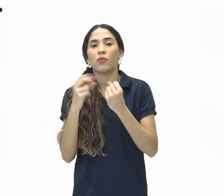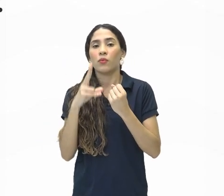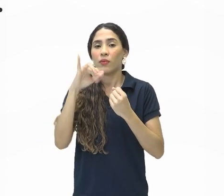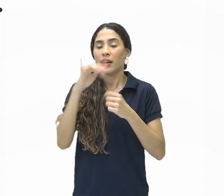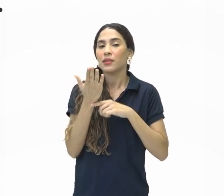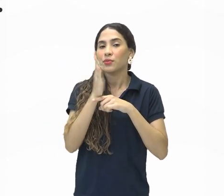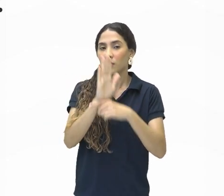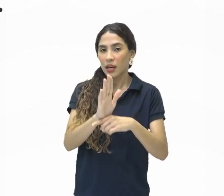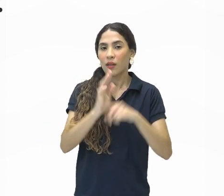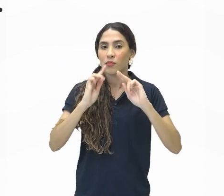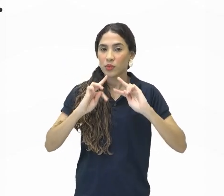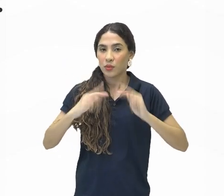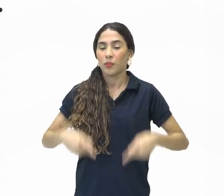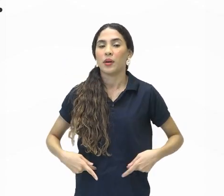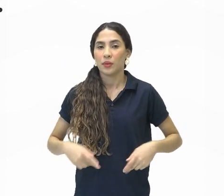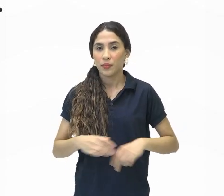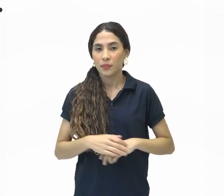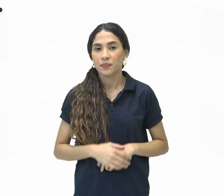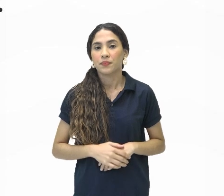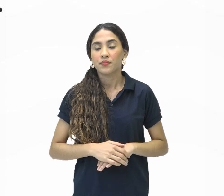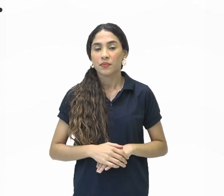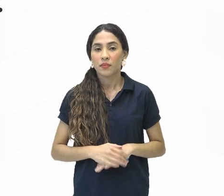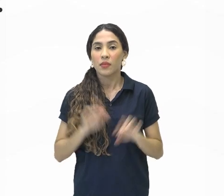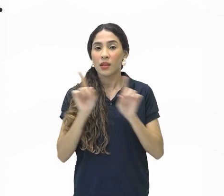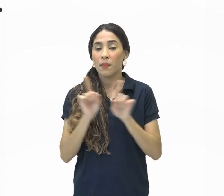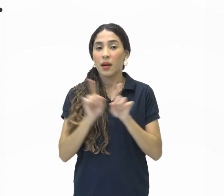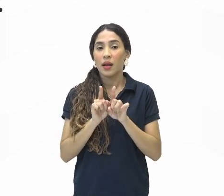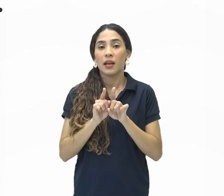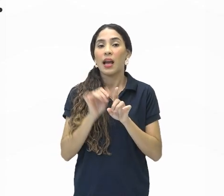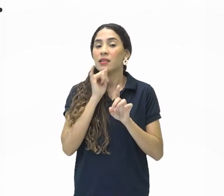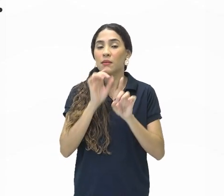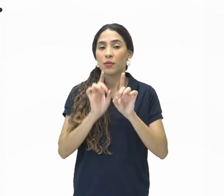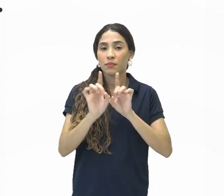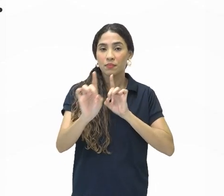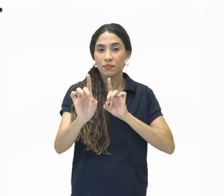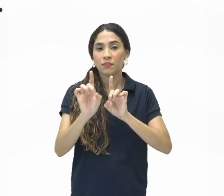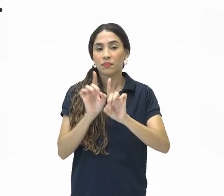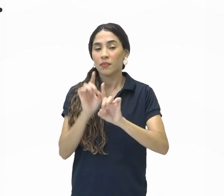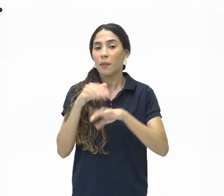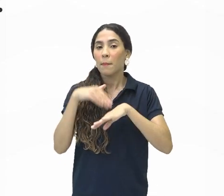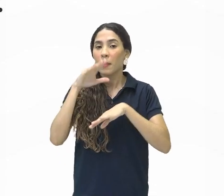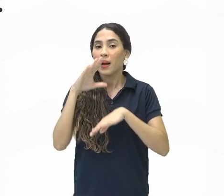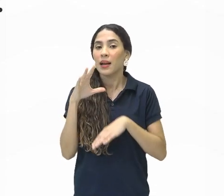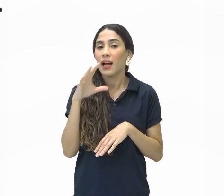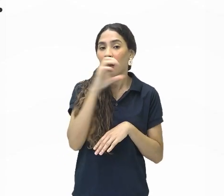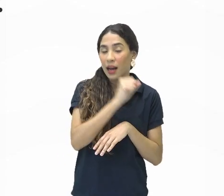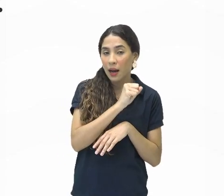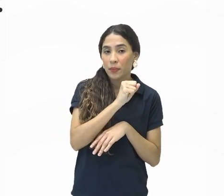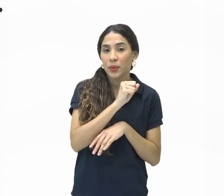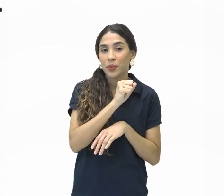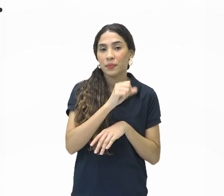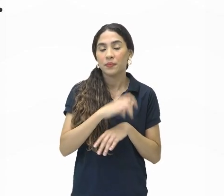auxiliando o ser humano a se locomover com mais rapidez.